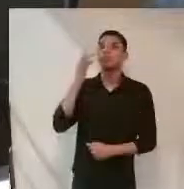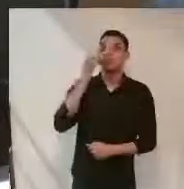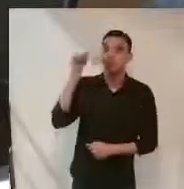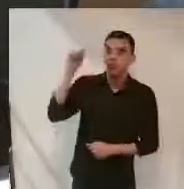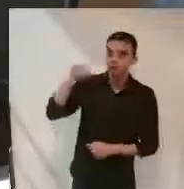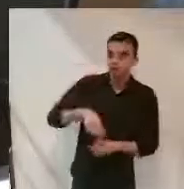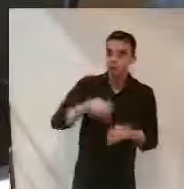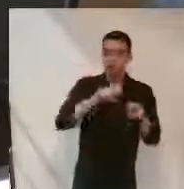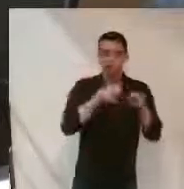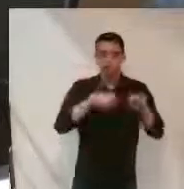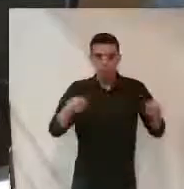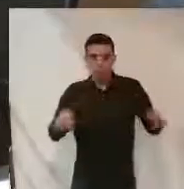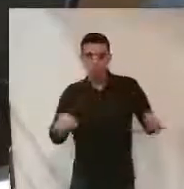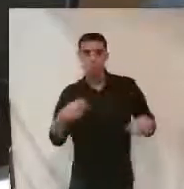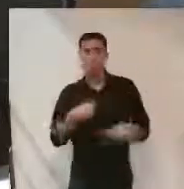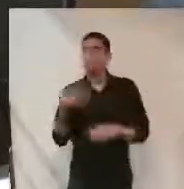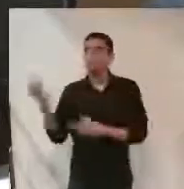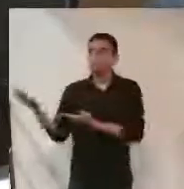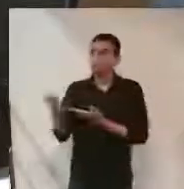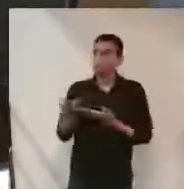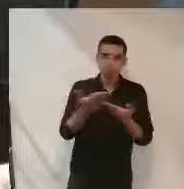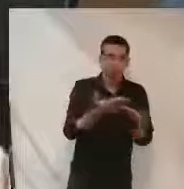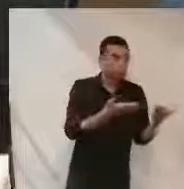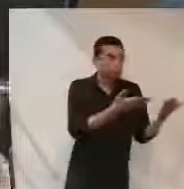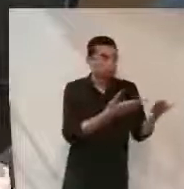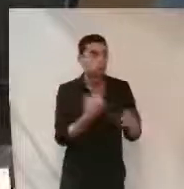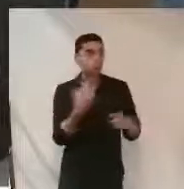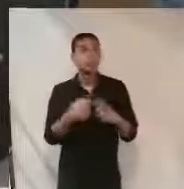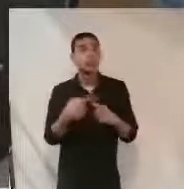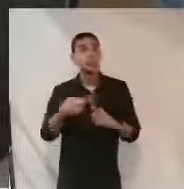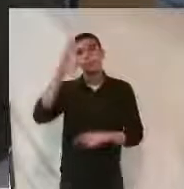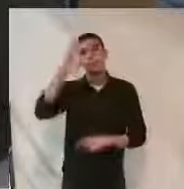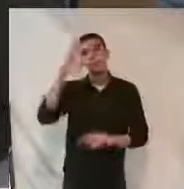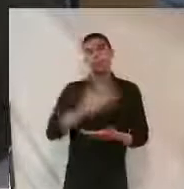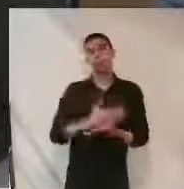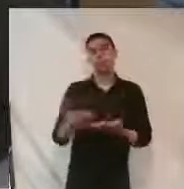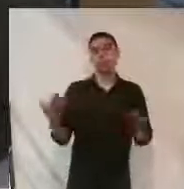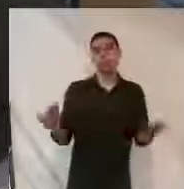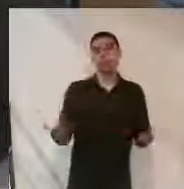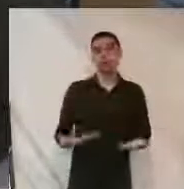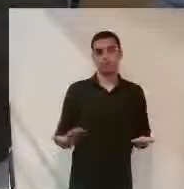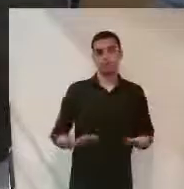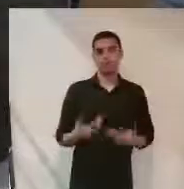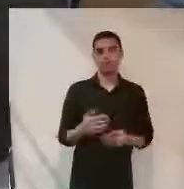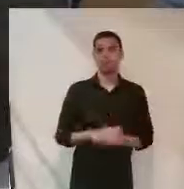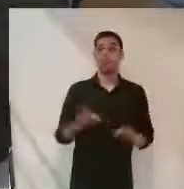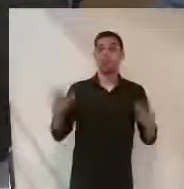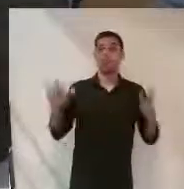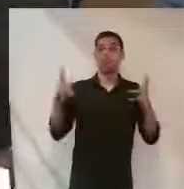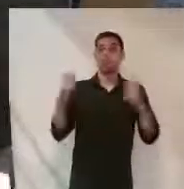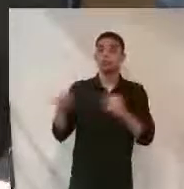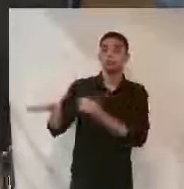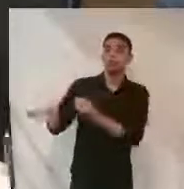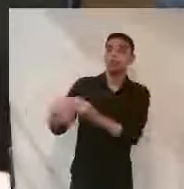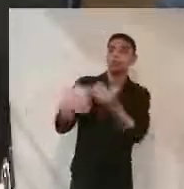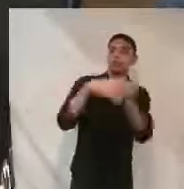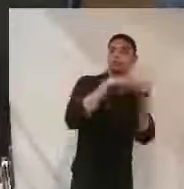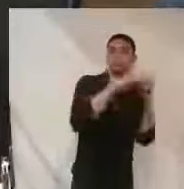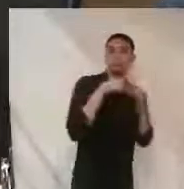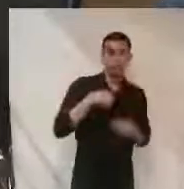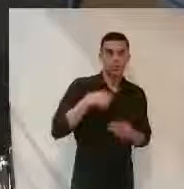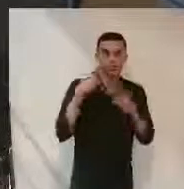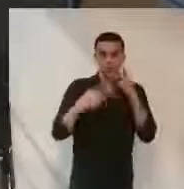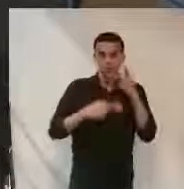questão de trazê-los, porque a parte mais importante vai começar agora, que nós vamos ouvi-los. E toda a complementação do que eu acabei de